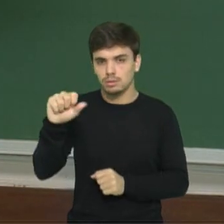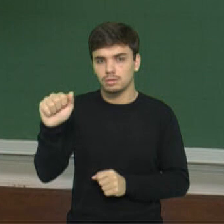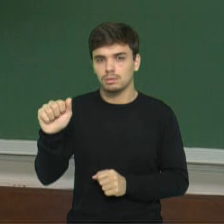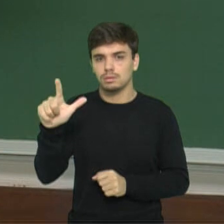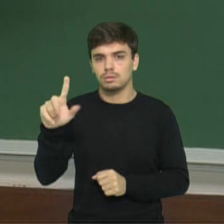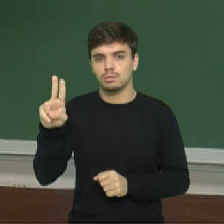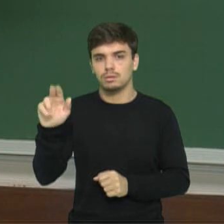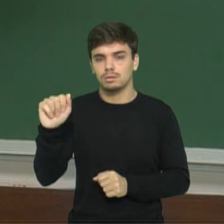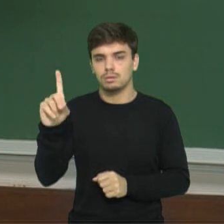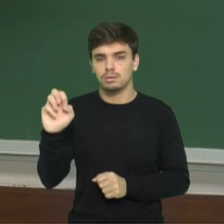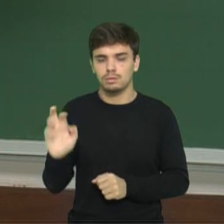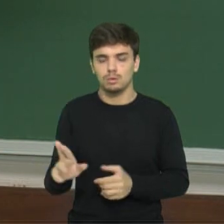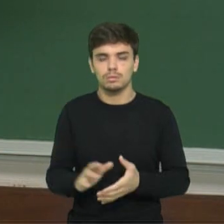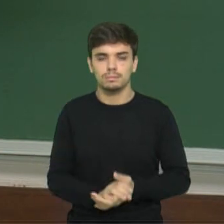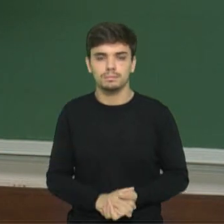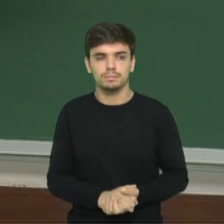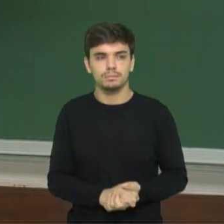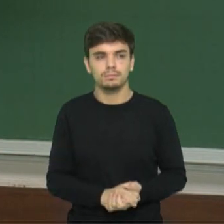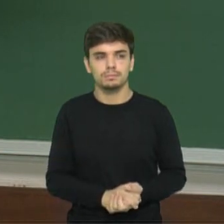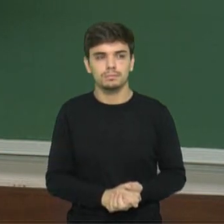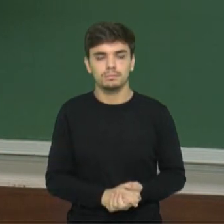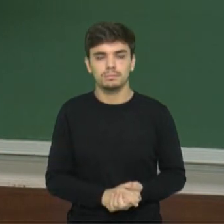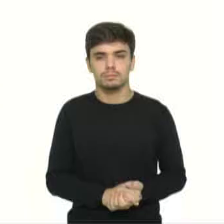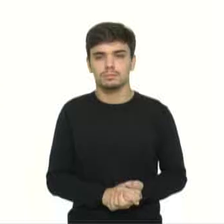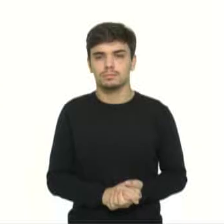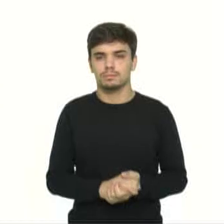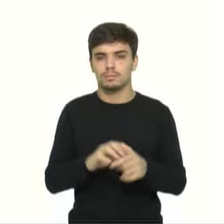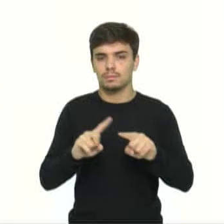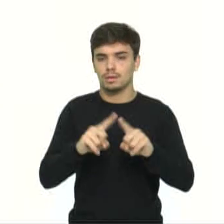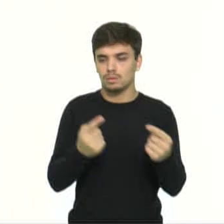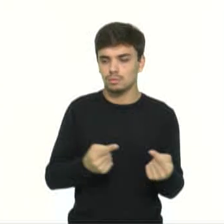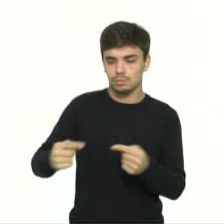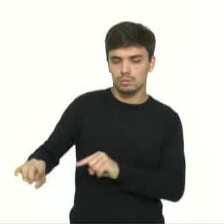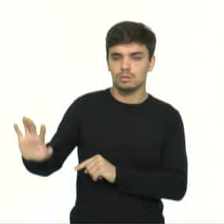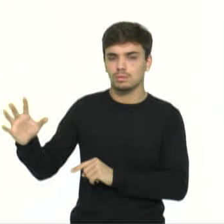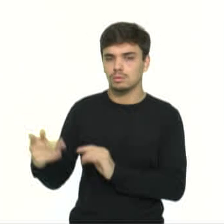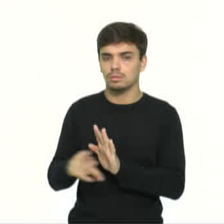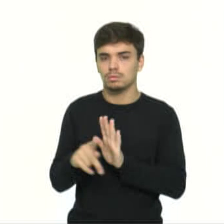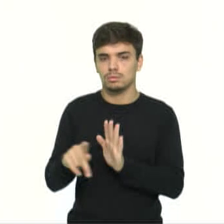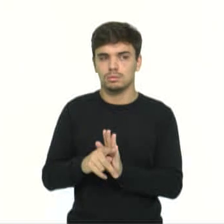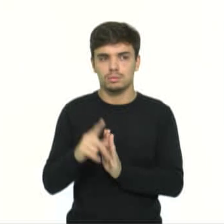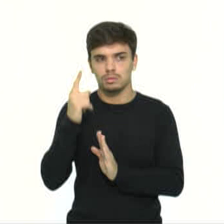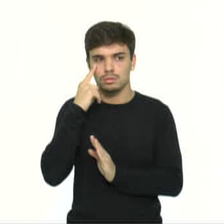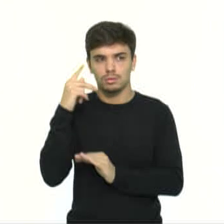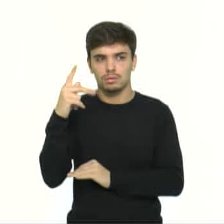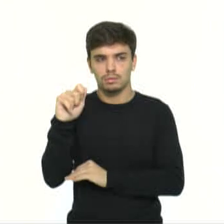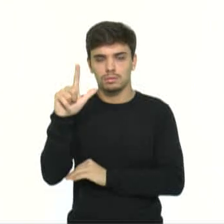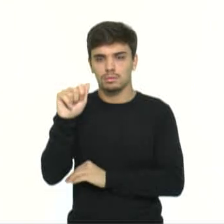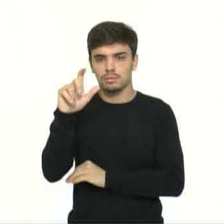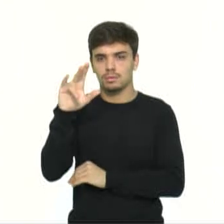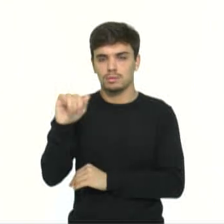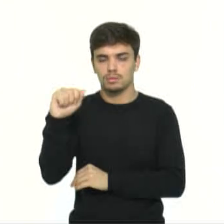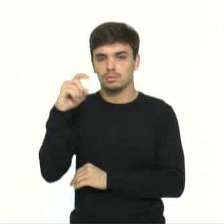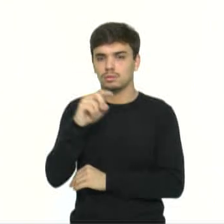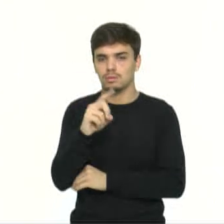Allende. O ataque vai ser feito ao Palácio de La Moneda em 1973, então aqui a gente